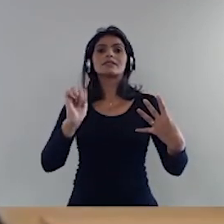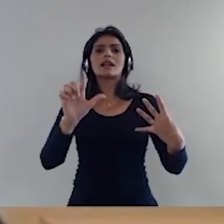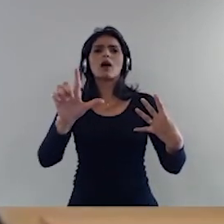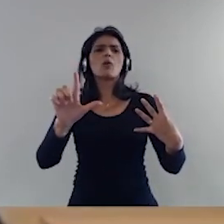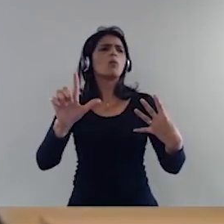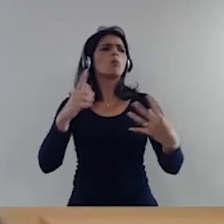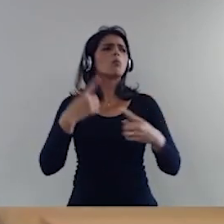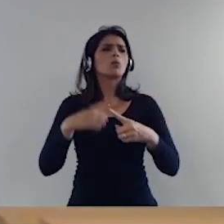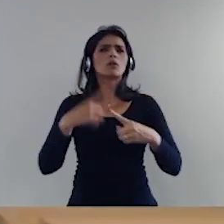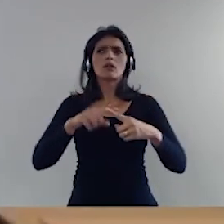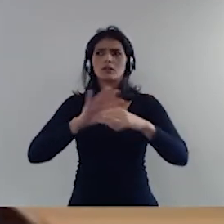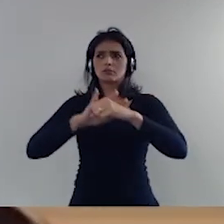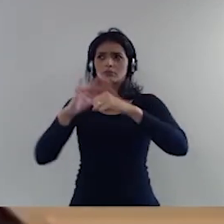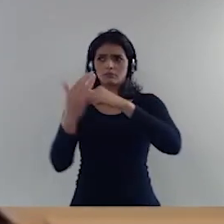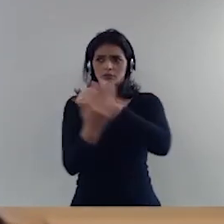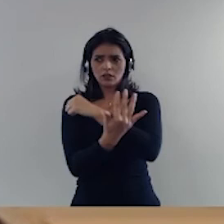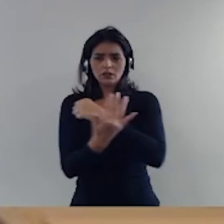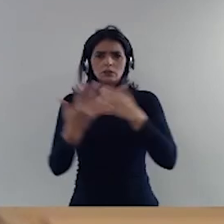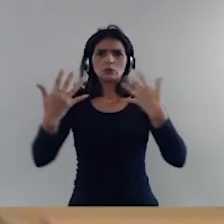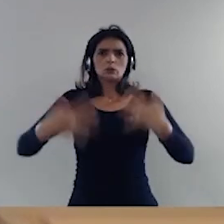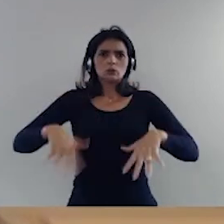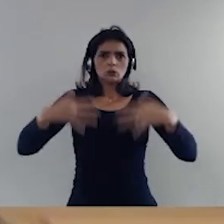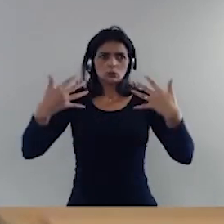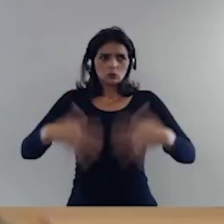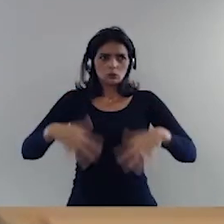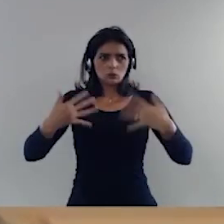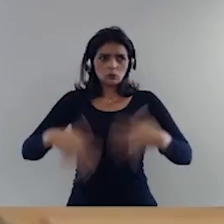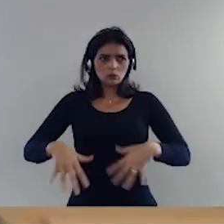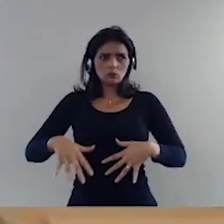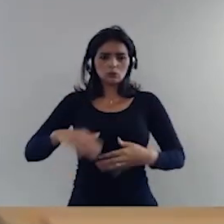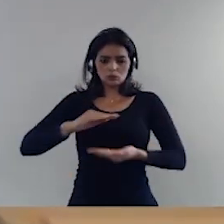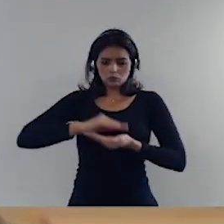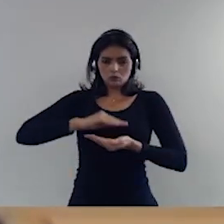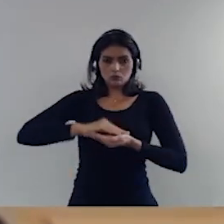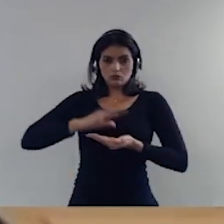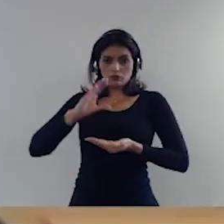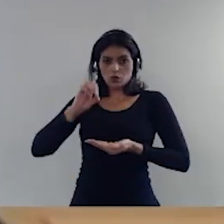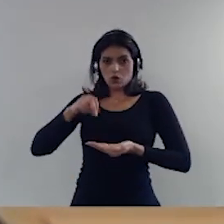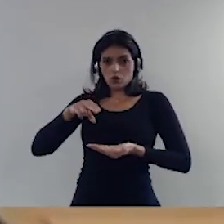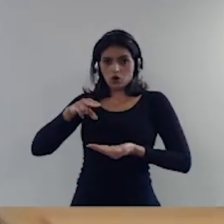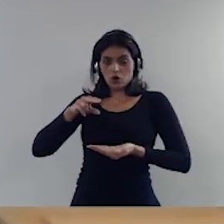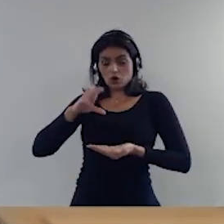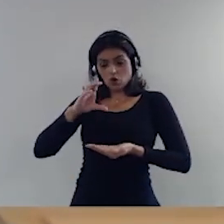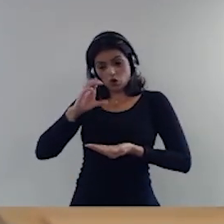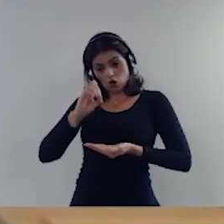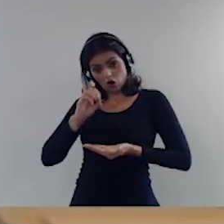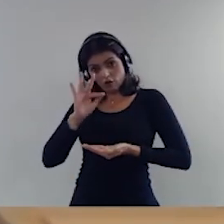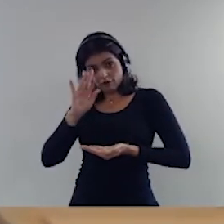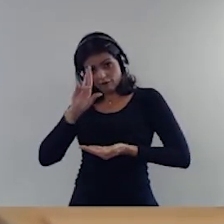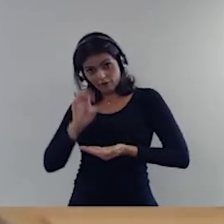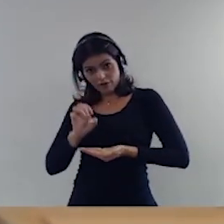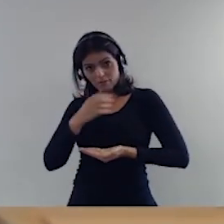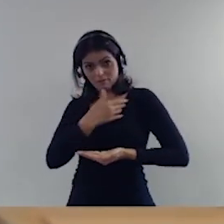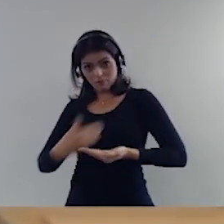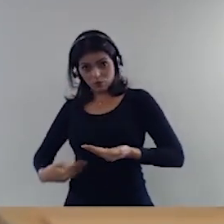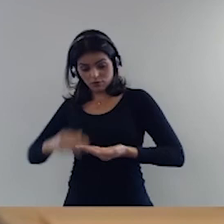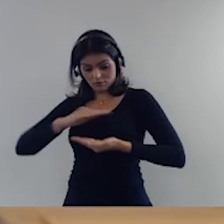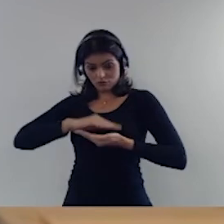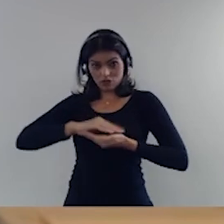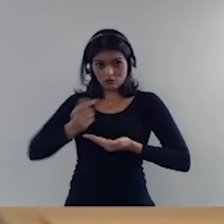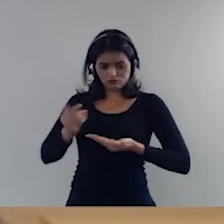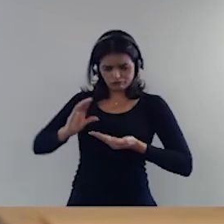a pandemia colocou enorme pressão sobre os cofres públicos pela necessidade de